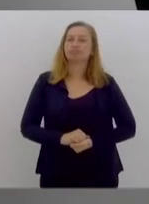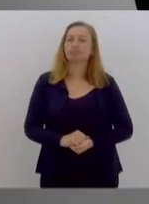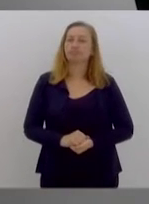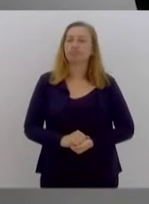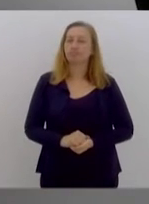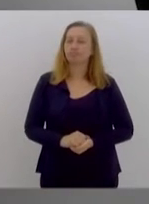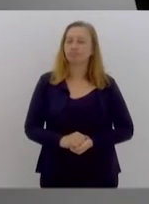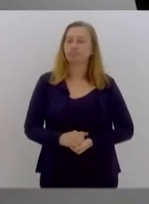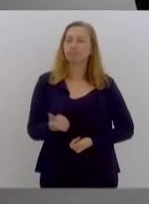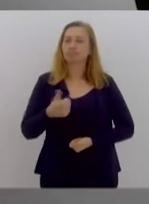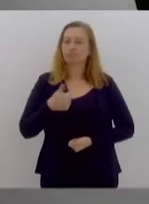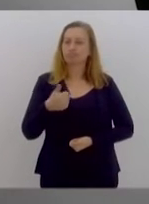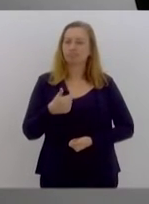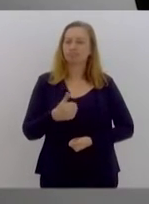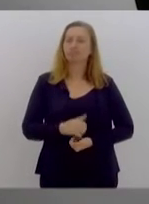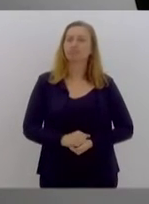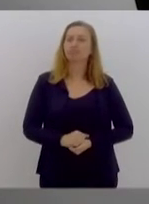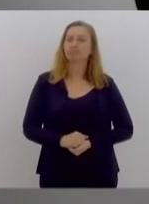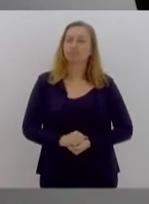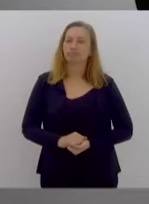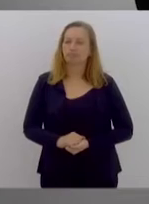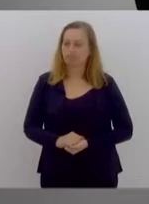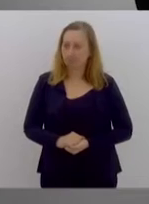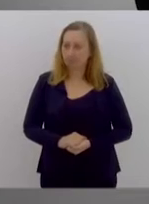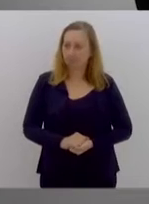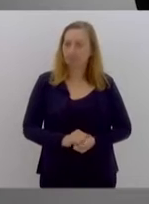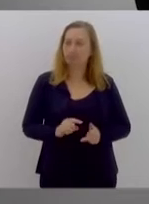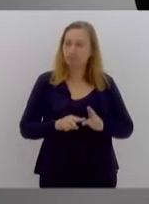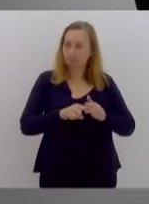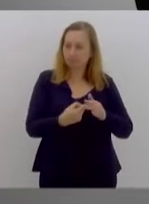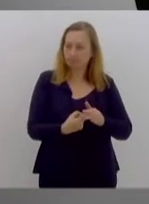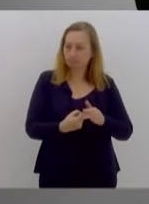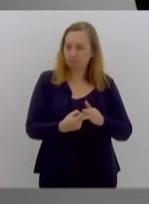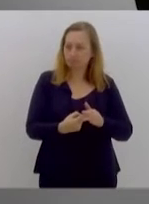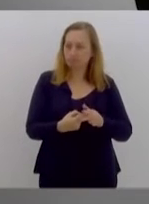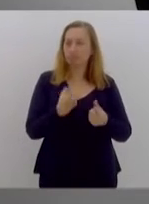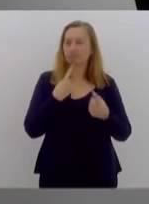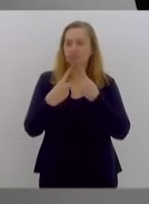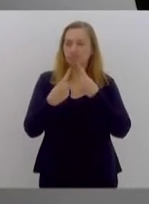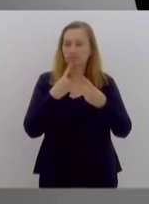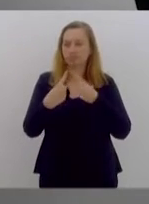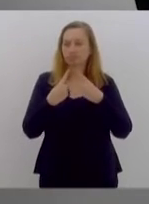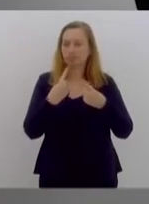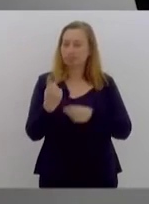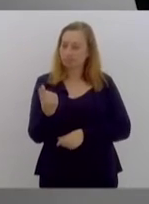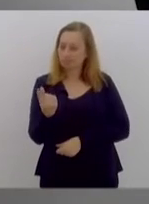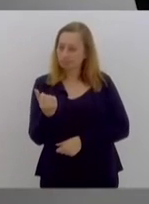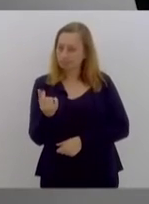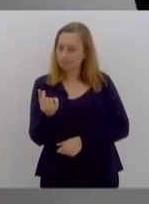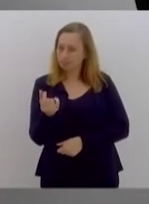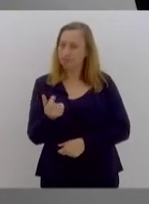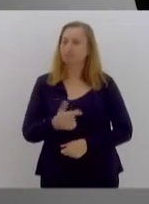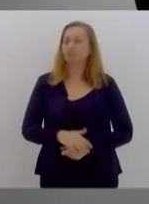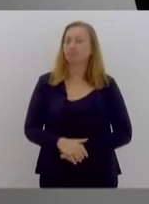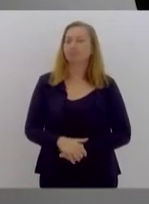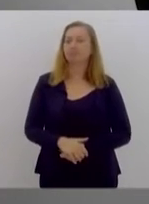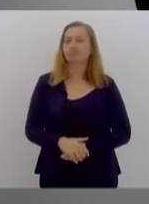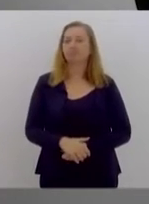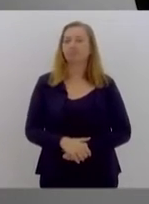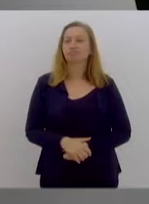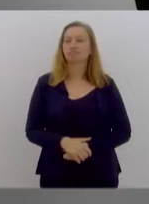primeiro ponto se discutiu aqui foi o reajuste da tarifa que era uma